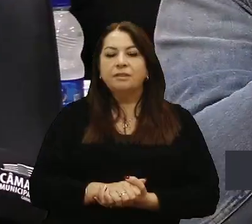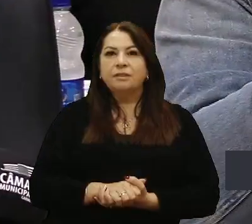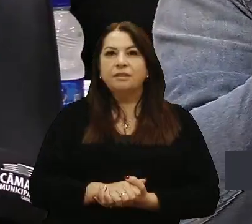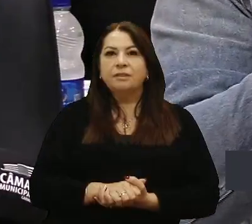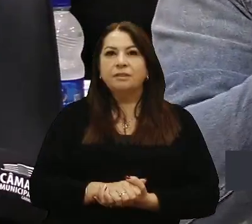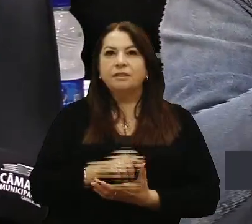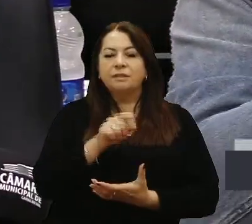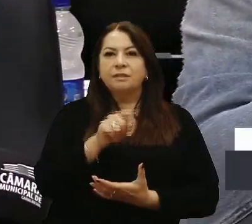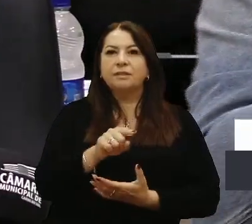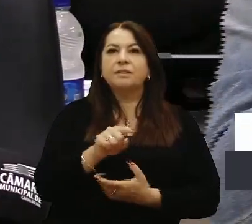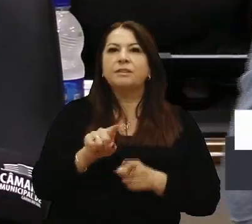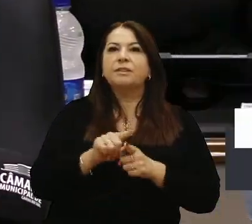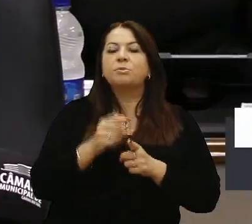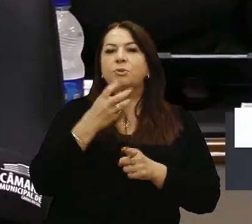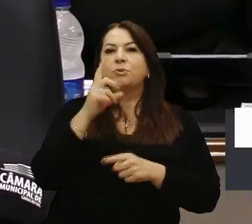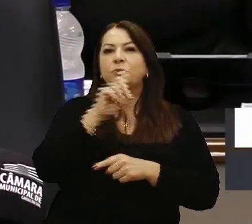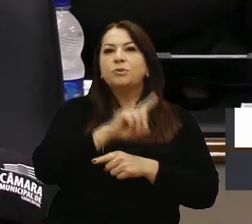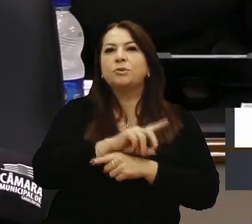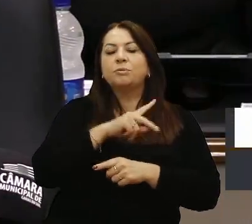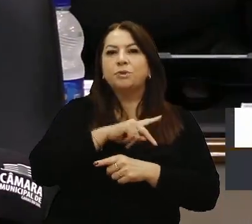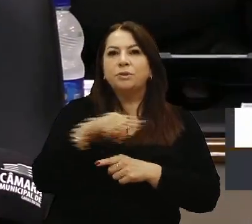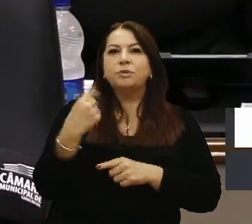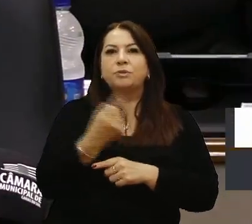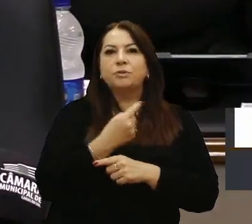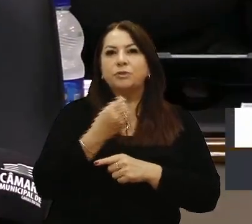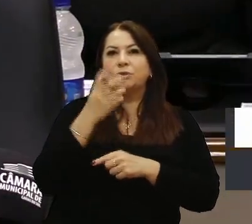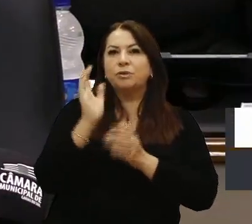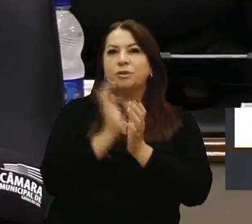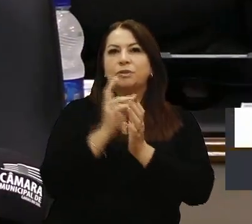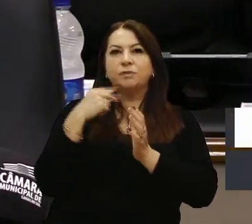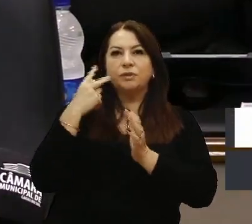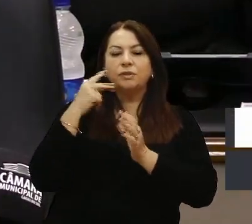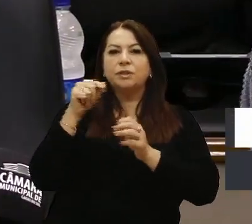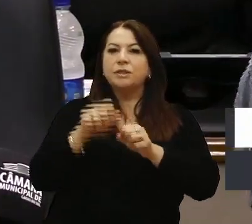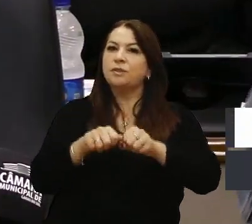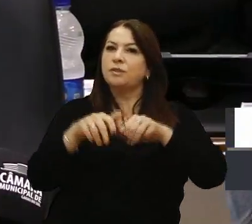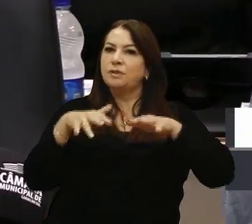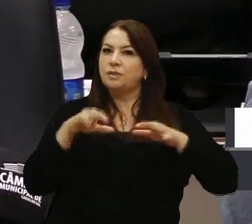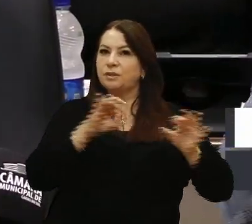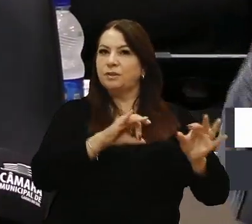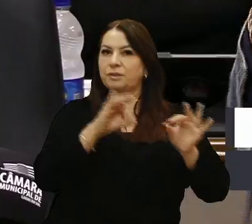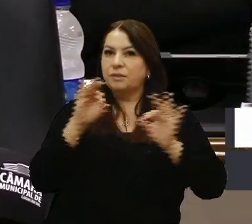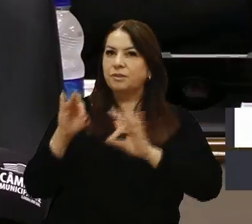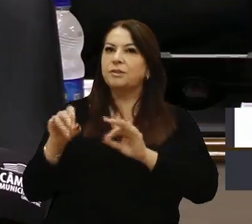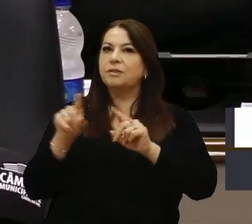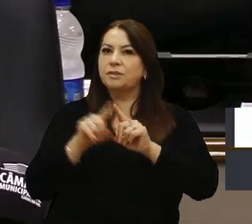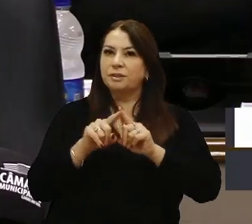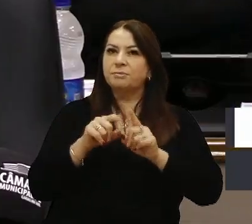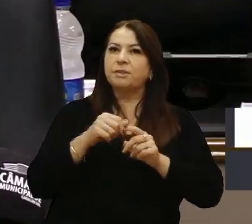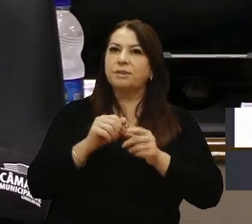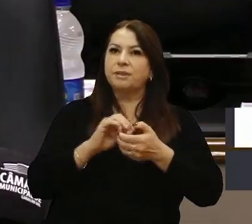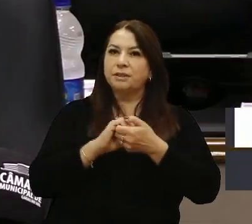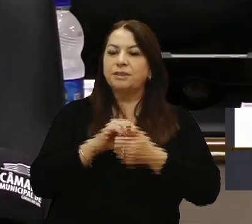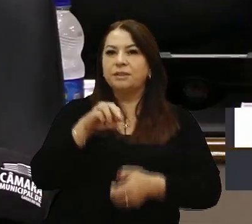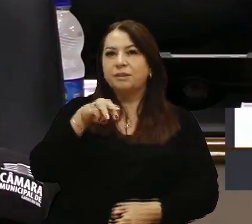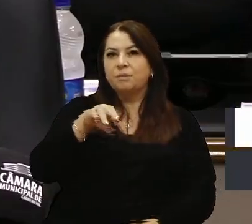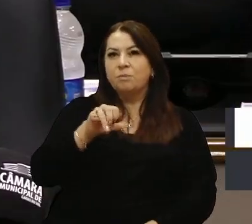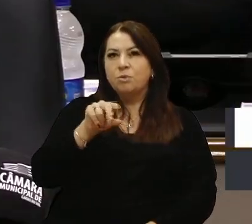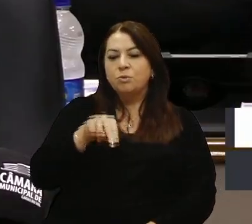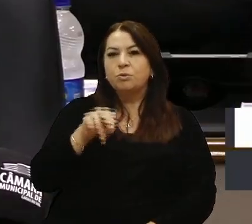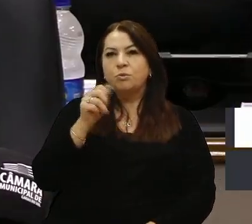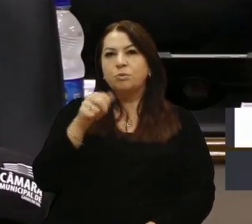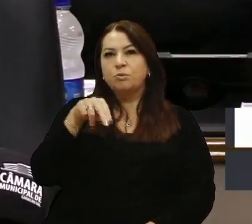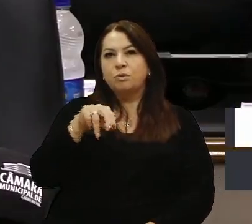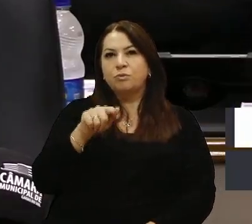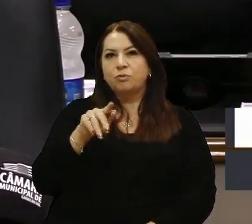Bom dia, senhor presidente. Bom dia, nobres colegas vereadores. Quem está aqui no nosso plenário nos assistindo. Saudar a presença do Milton, do Ângelo aqui,